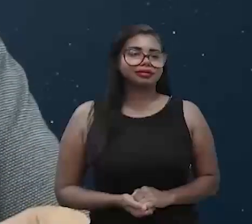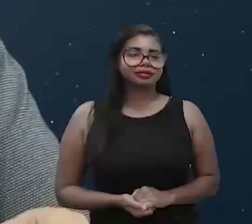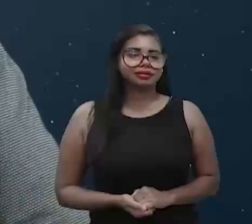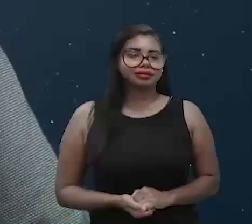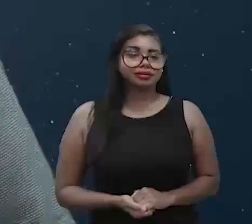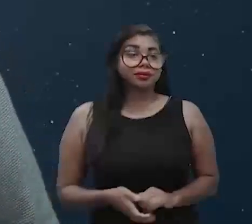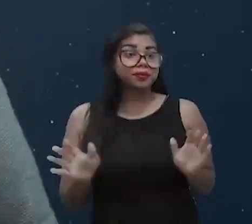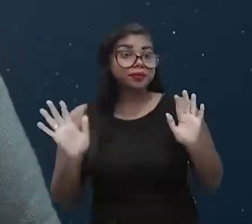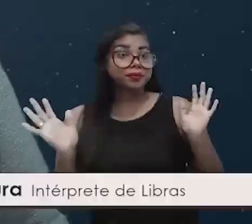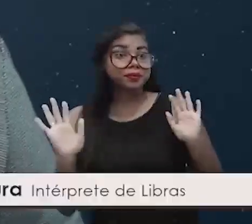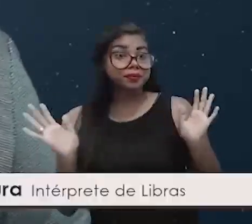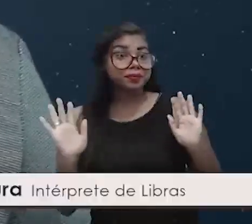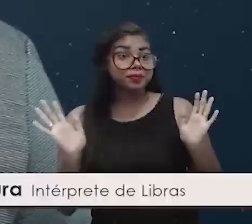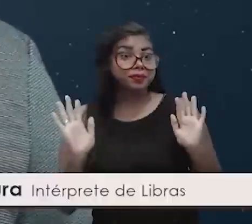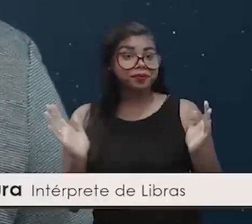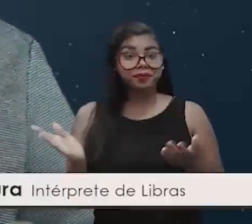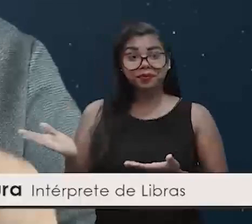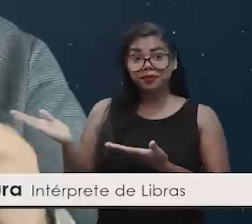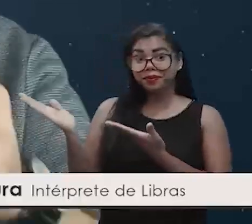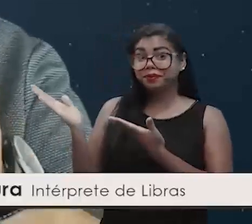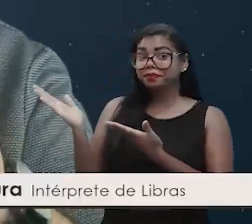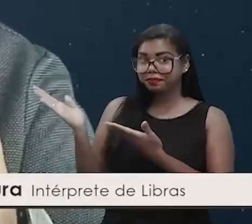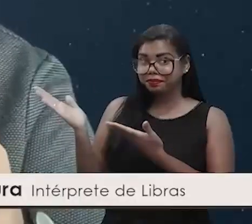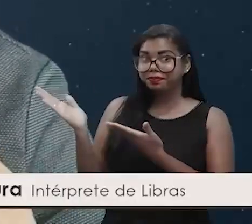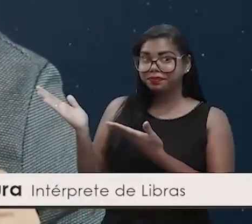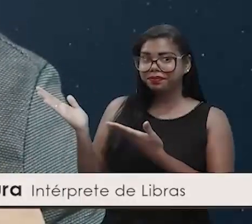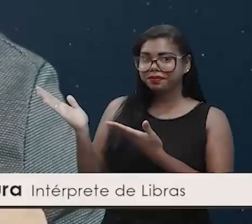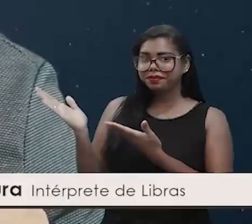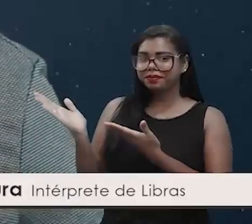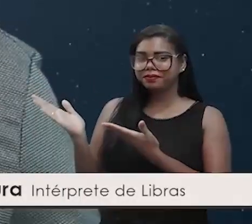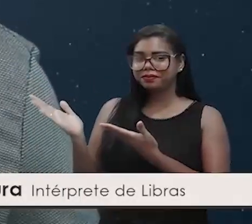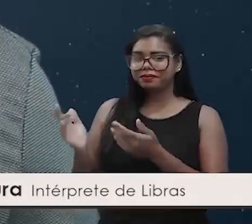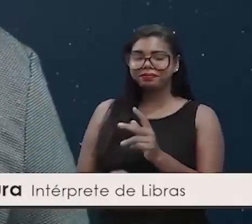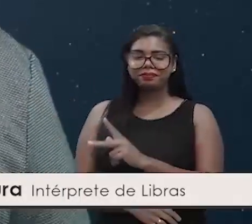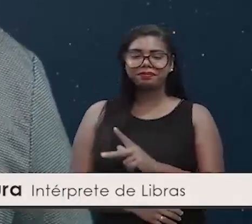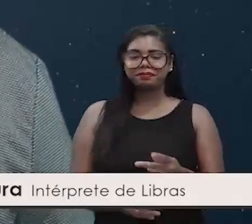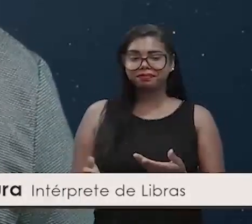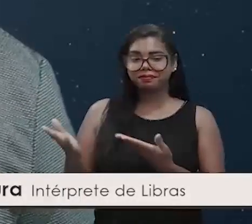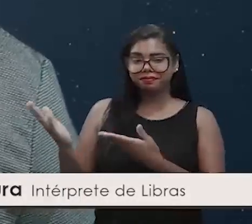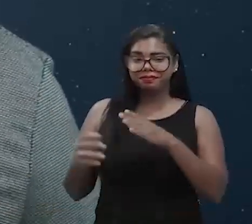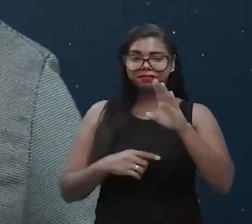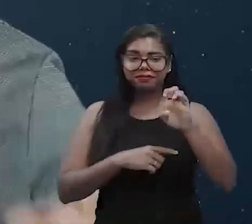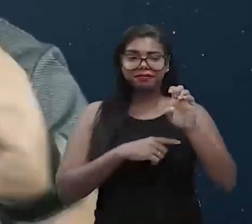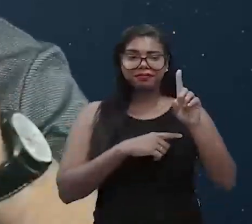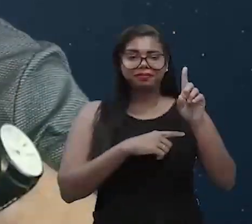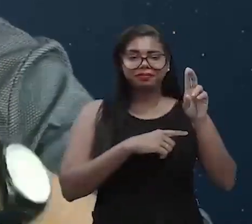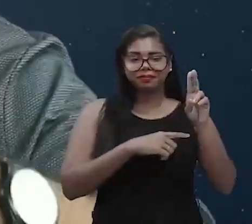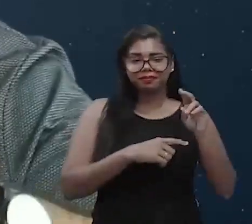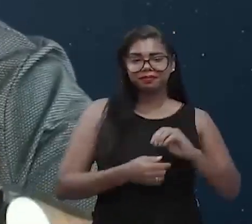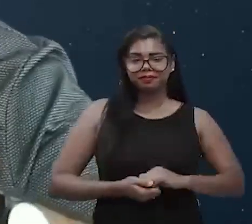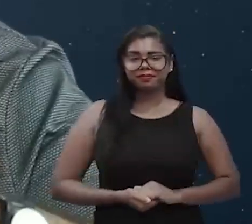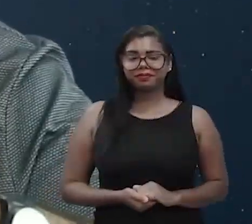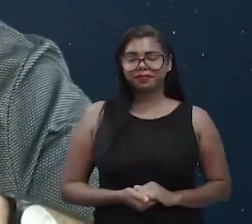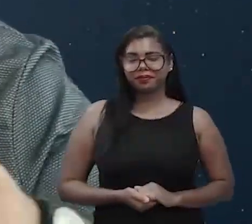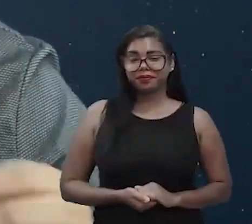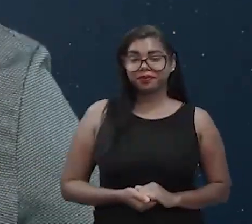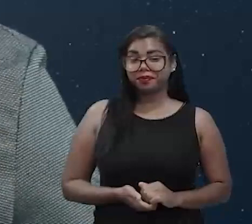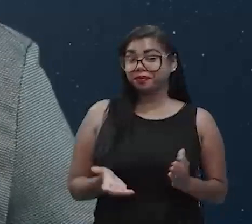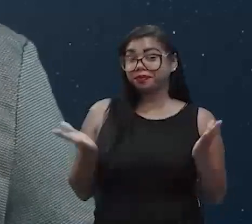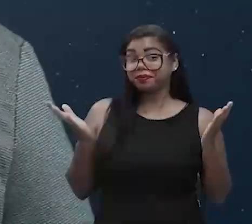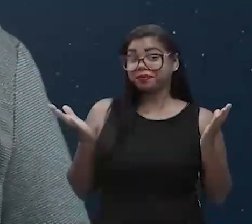Alô, galera, estou de volta. Professor Eduardo Alves, Duduzinho, na área.